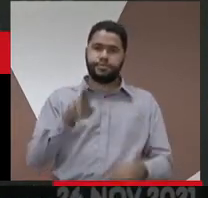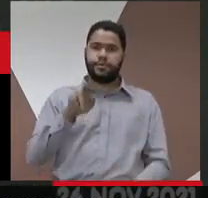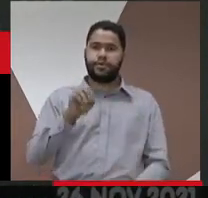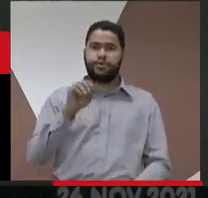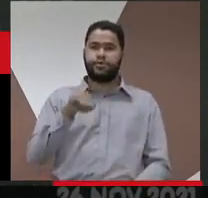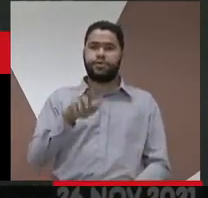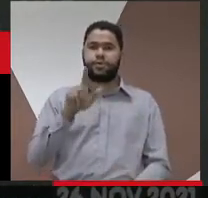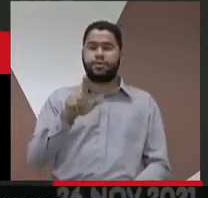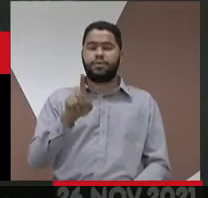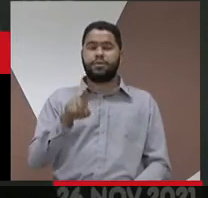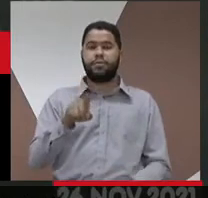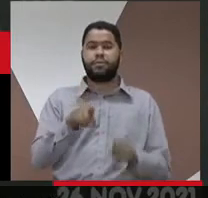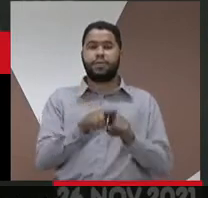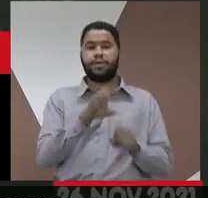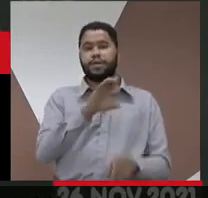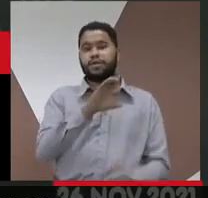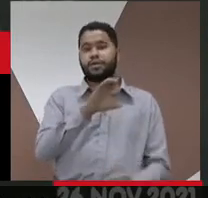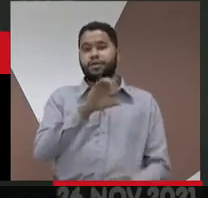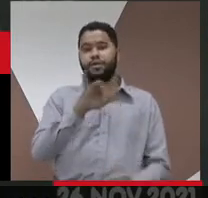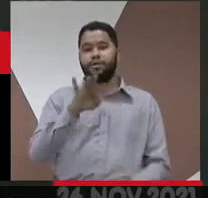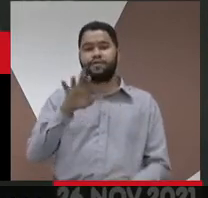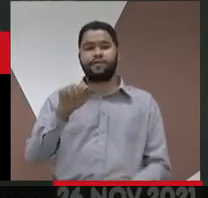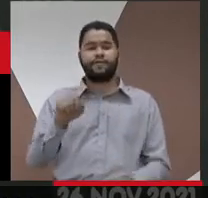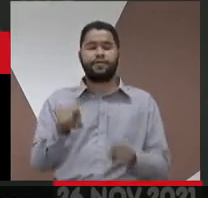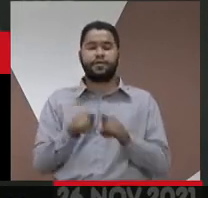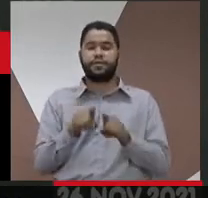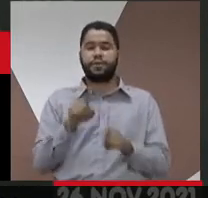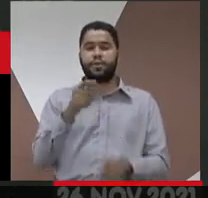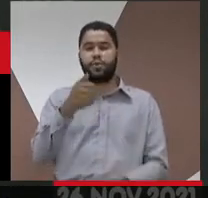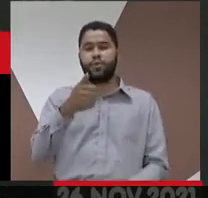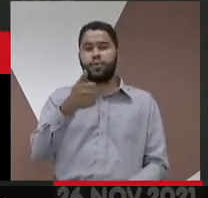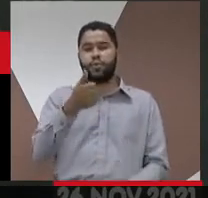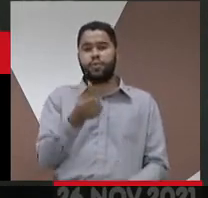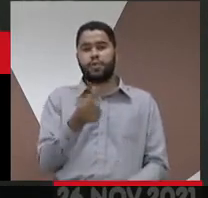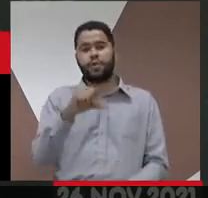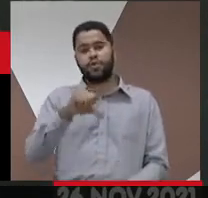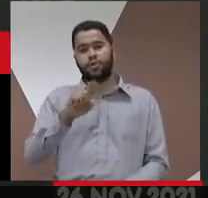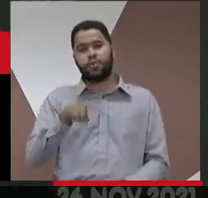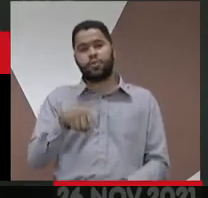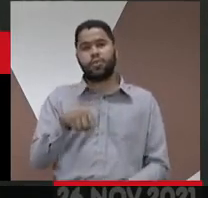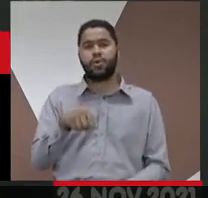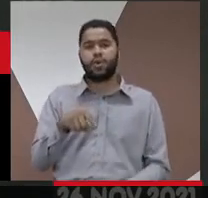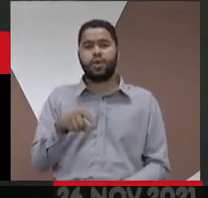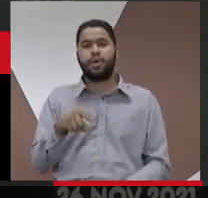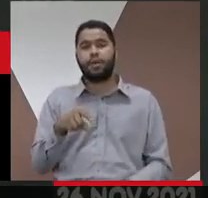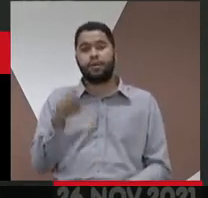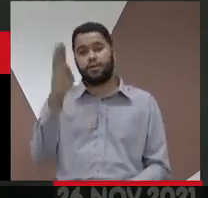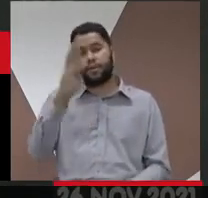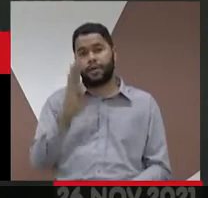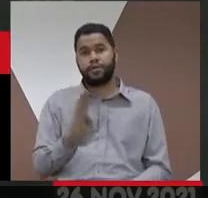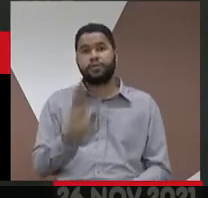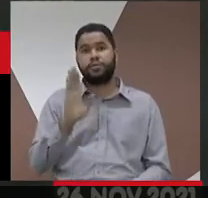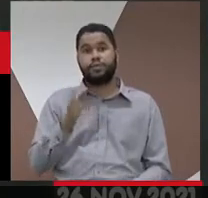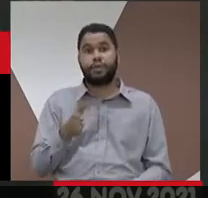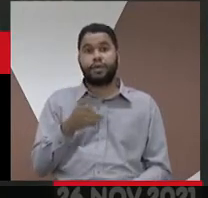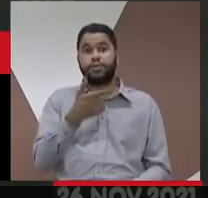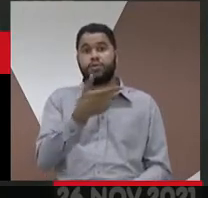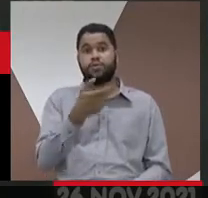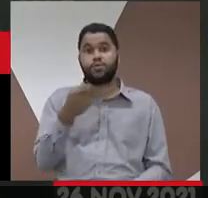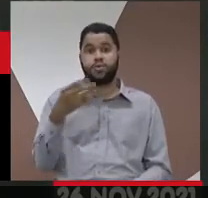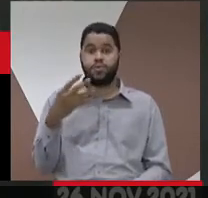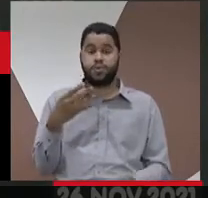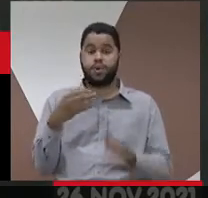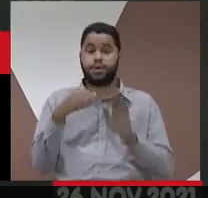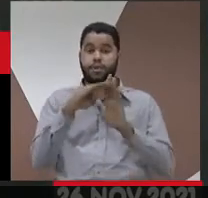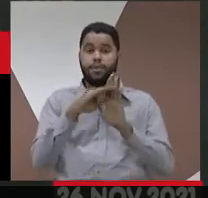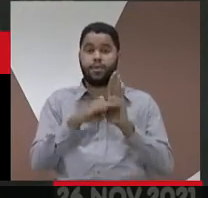e que a CEINFRA está ignorando a Convenção 169 da OIT, a qual o Brasil é signatário desde 2004, que estabelece que